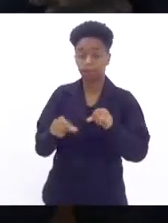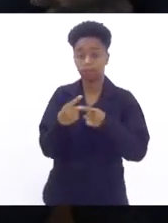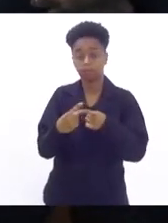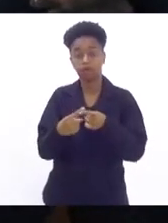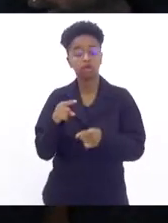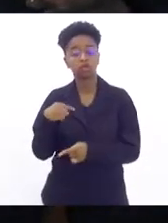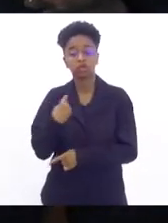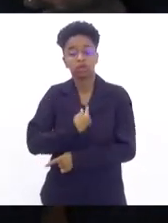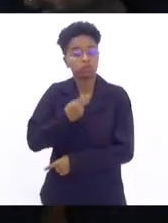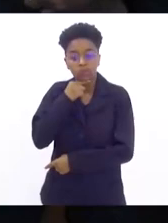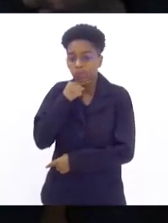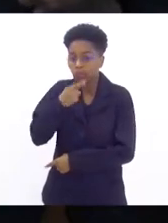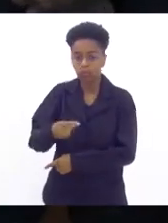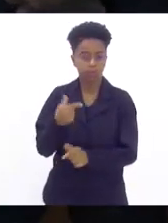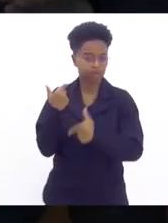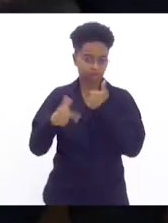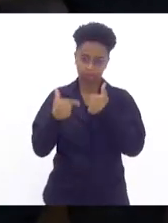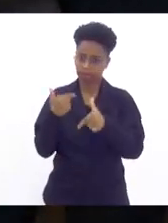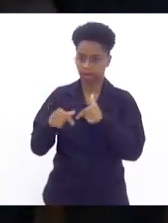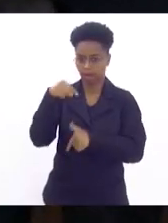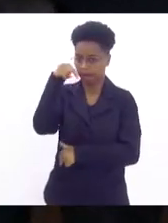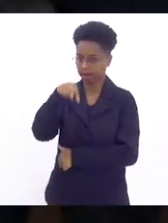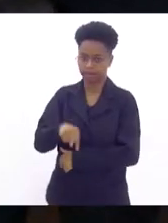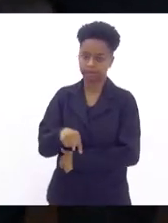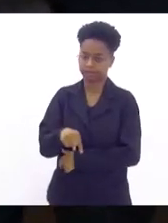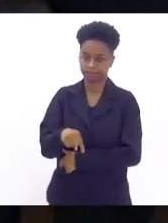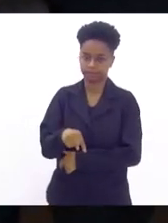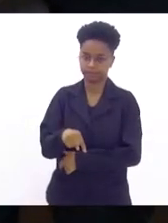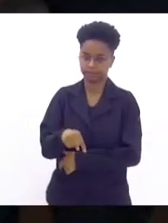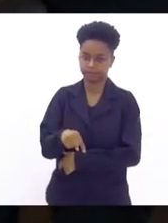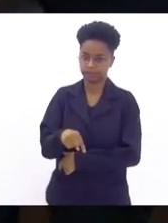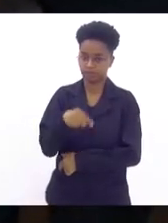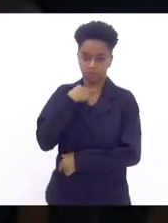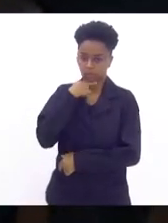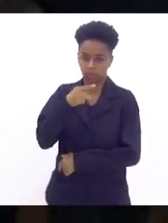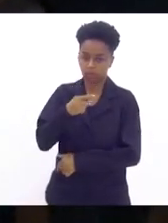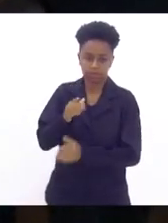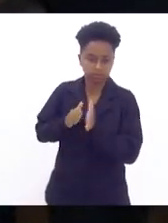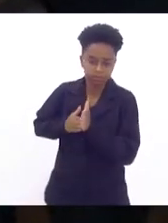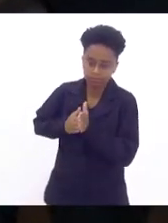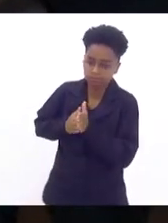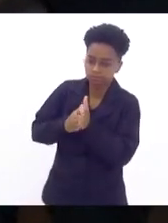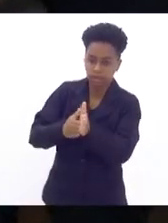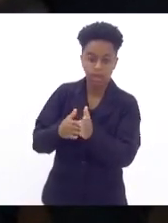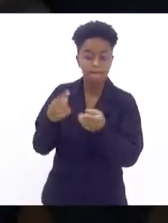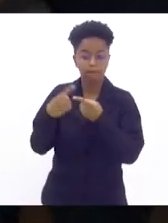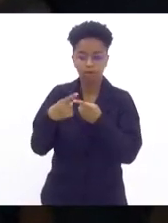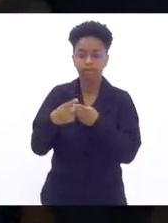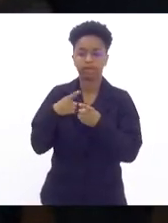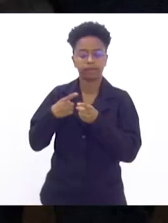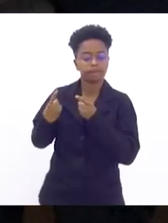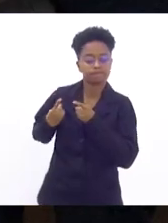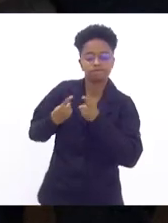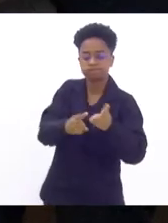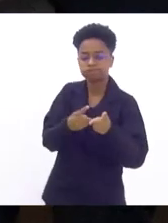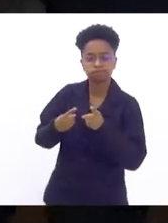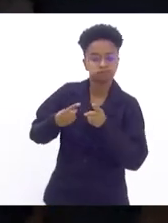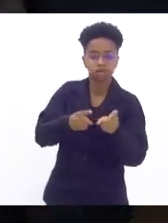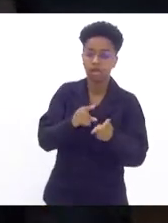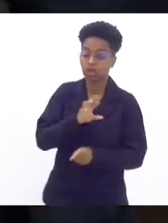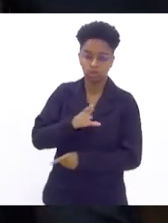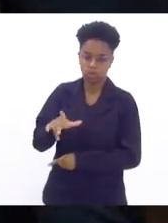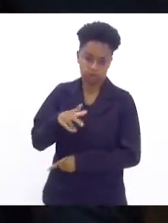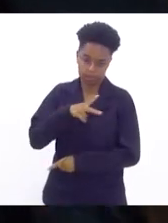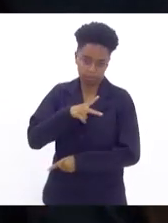conseguindo trabalhar aqui dentro dessa casa de maneira consistente porque a perseguições que não são